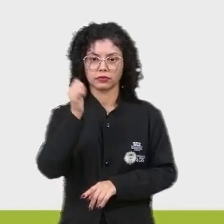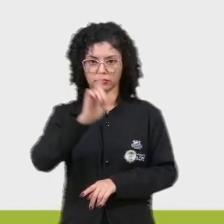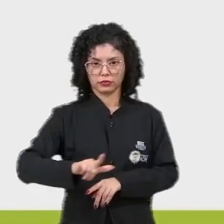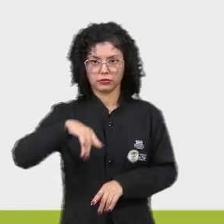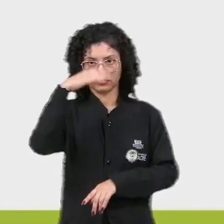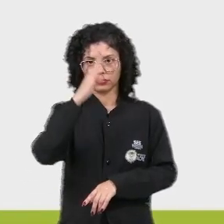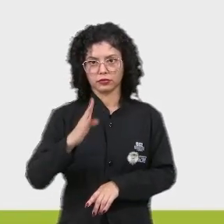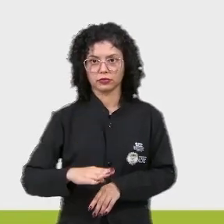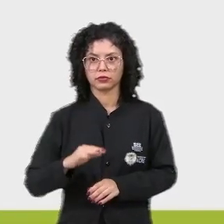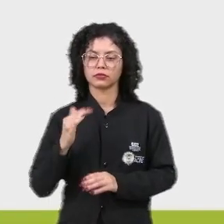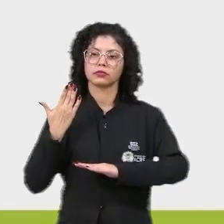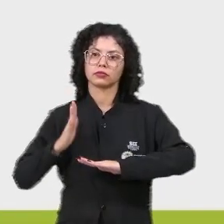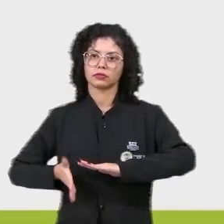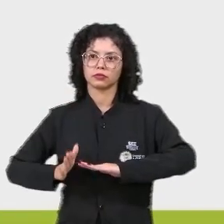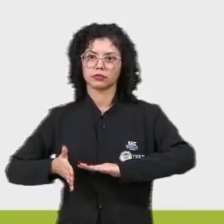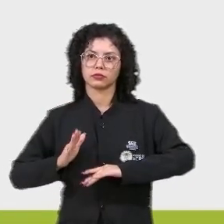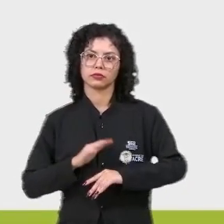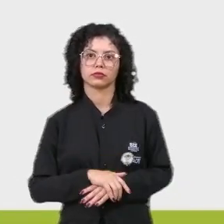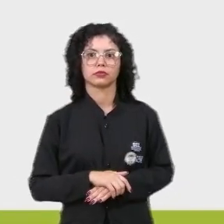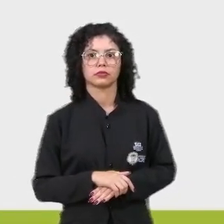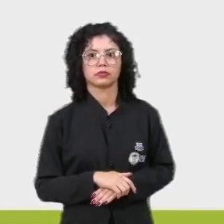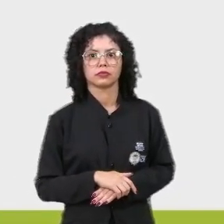literatura contemporânea.